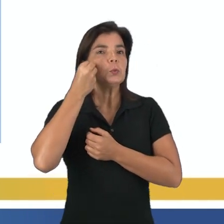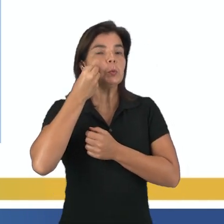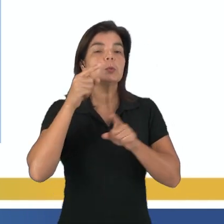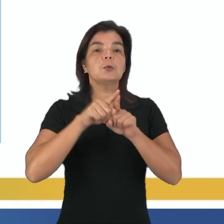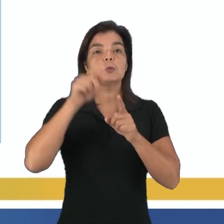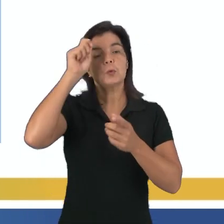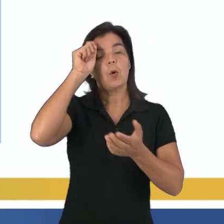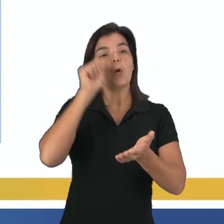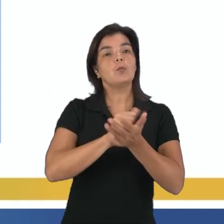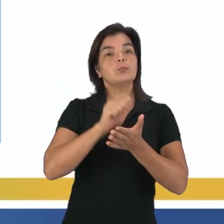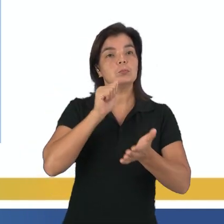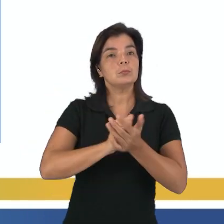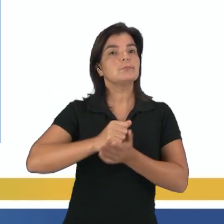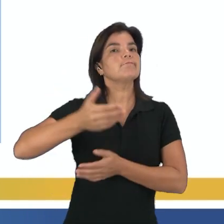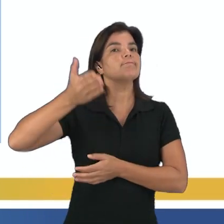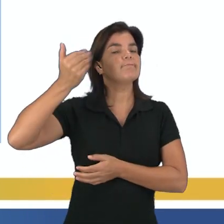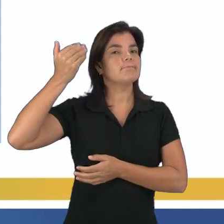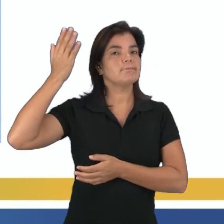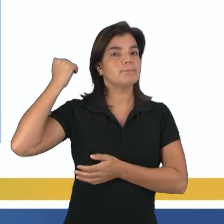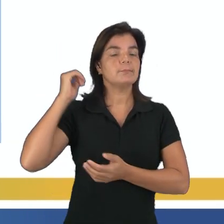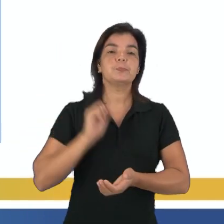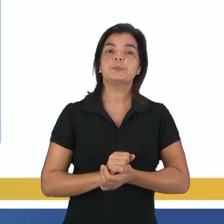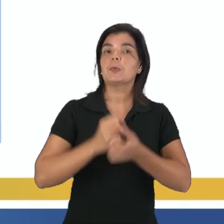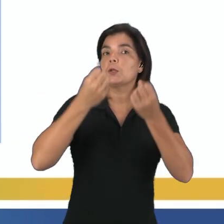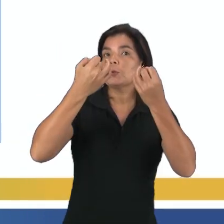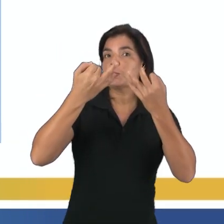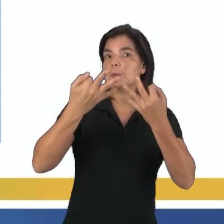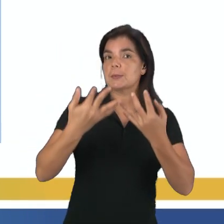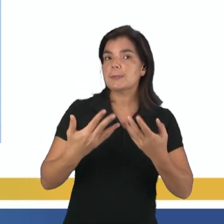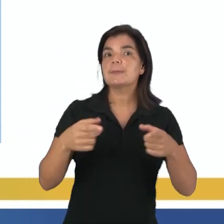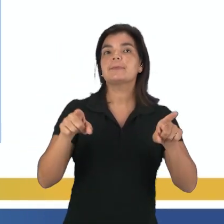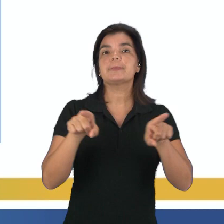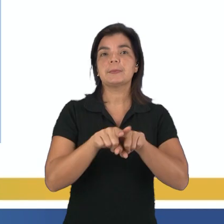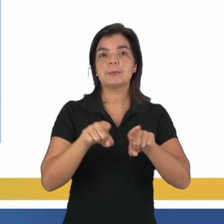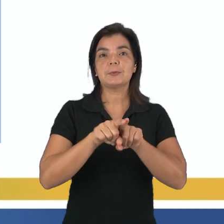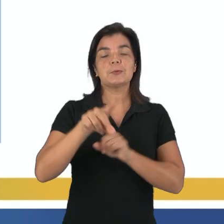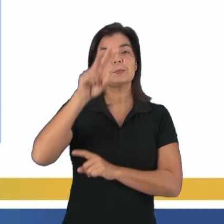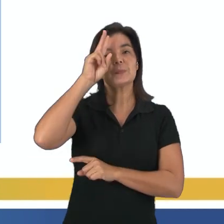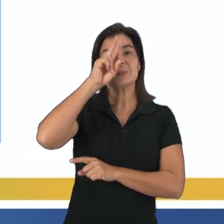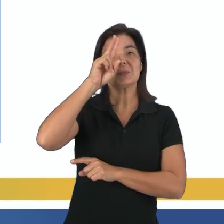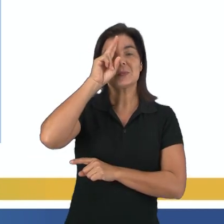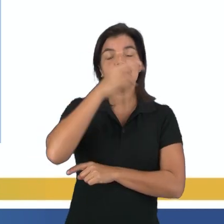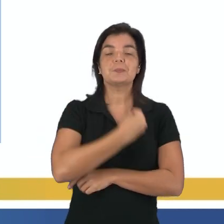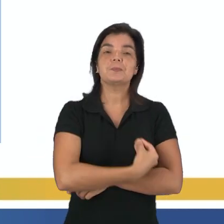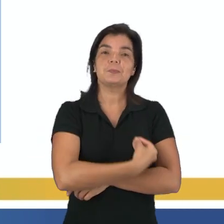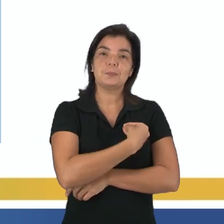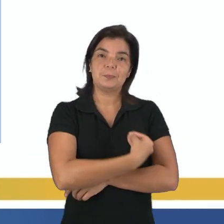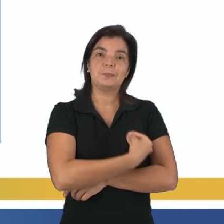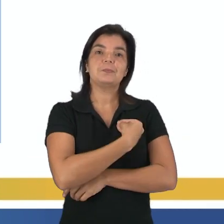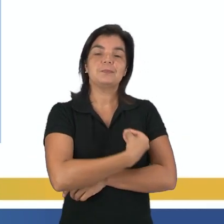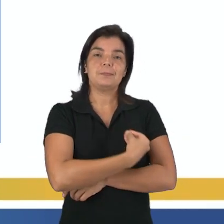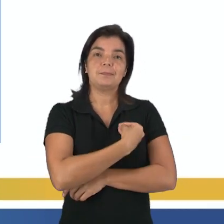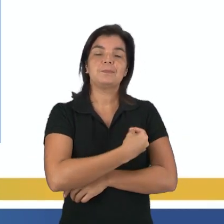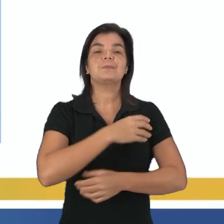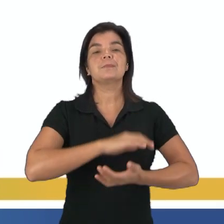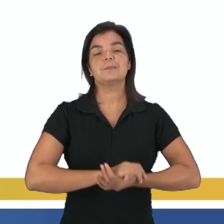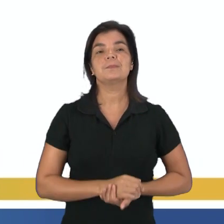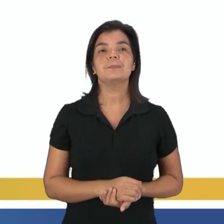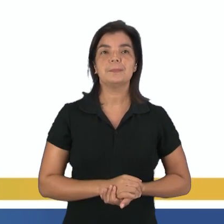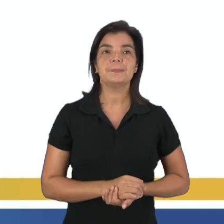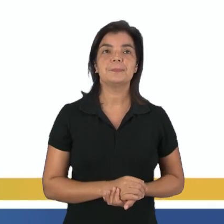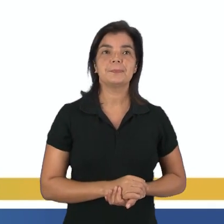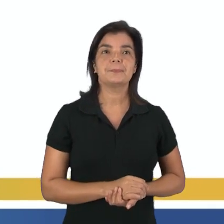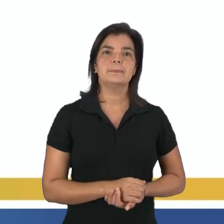pelo próprio autor no passado, porém lembradas na forma que eles lembram